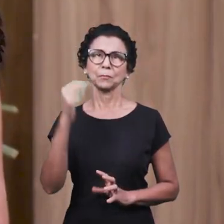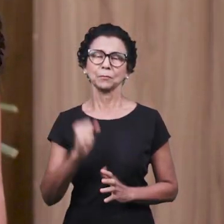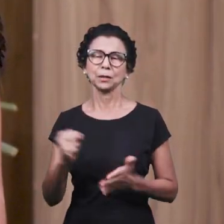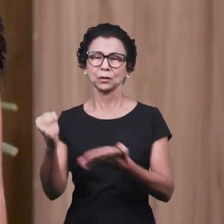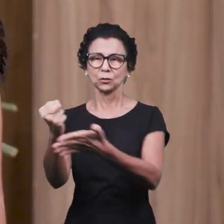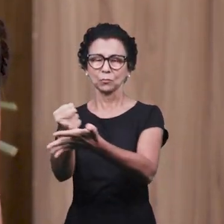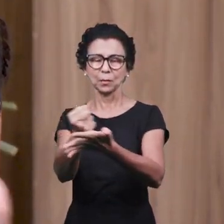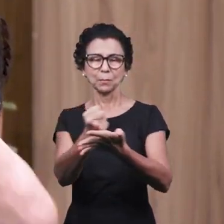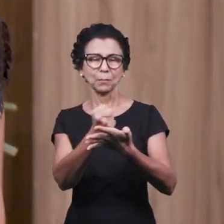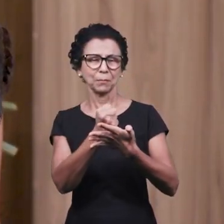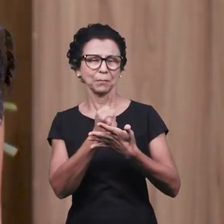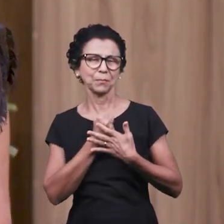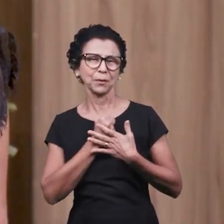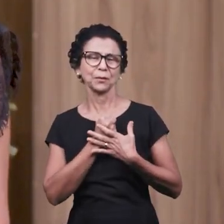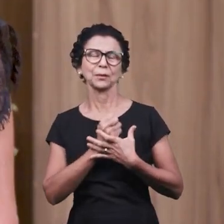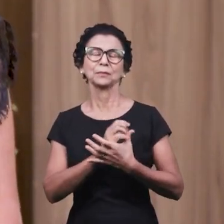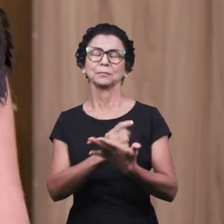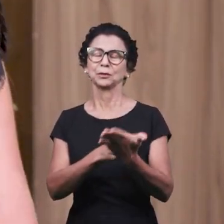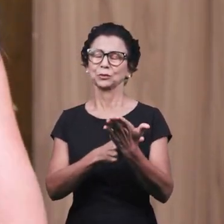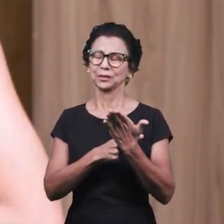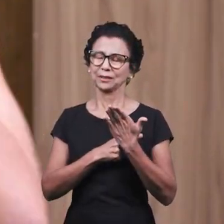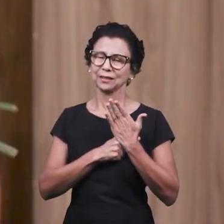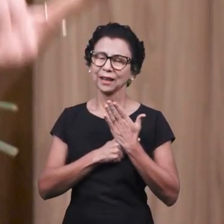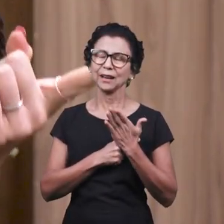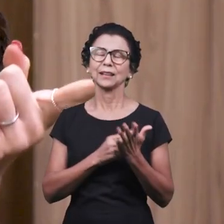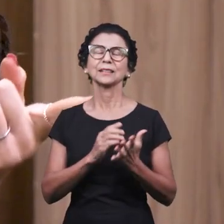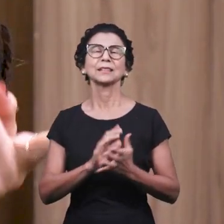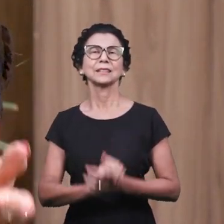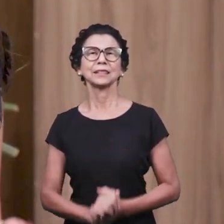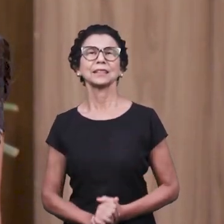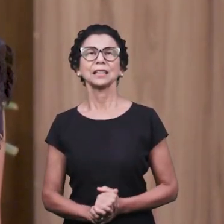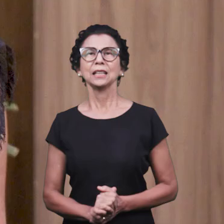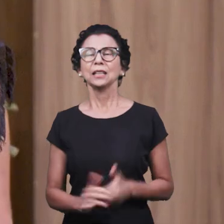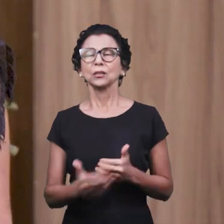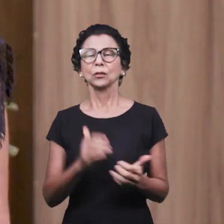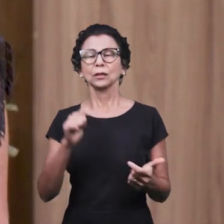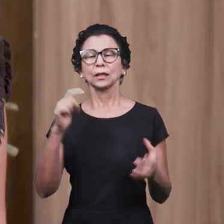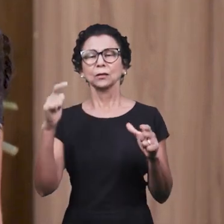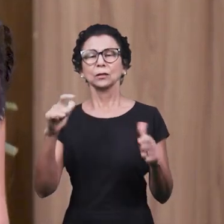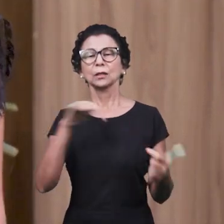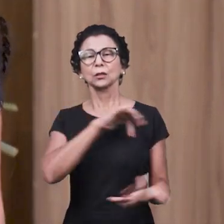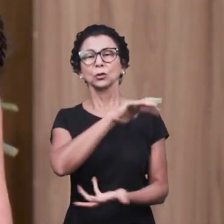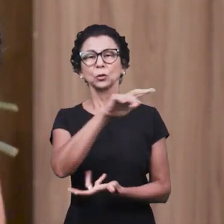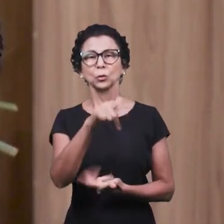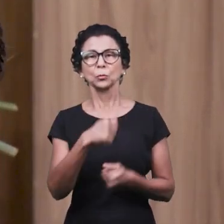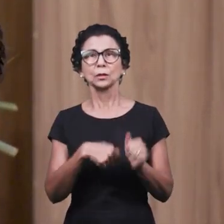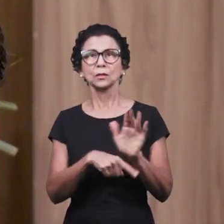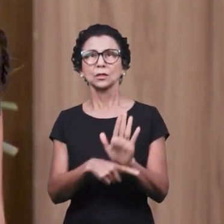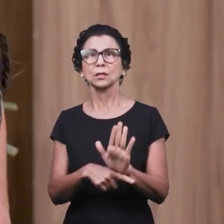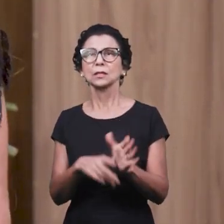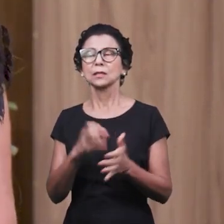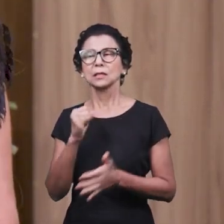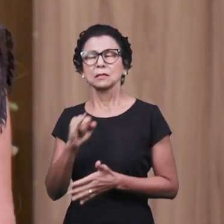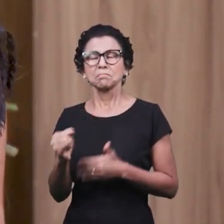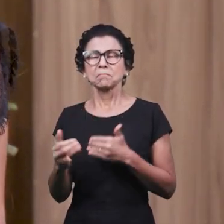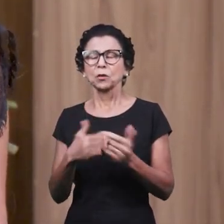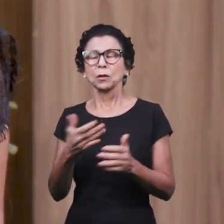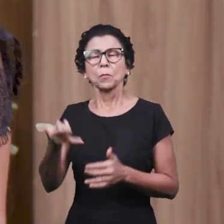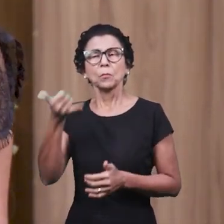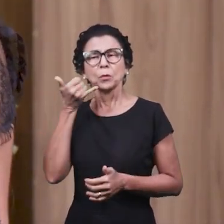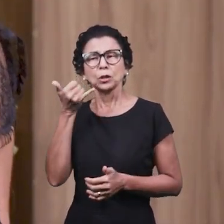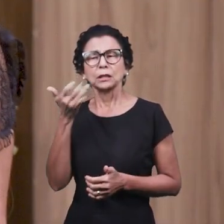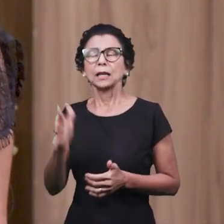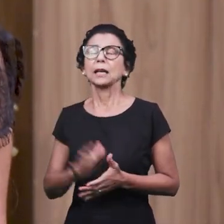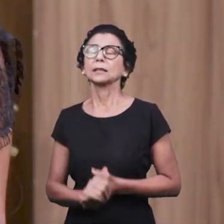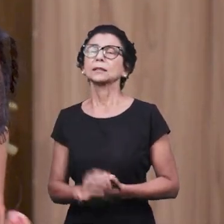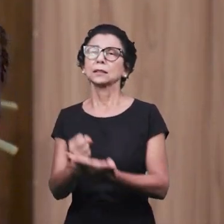de apoio do meu lado, que me ajudaria, que eles estariam, mesmo do outro lado do mundo, eles estariam ali pra me ajudar, mesmo se eu ligasse, sei lá, no meio da noite, mas que